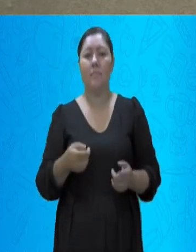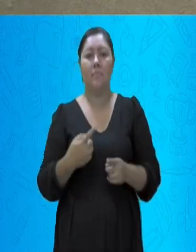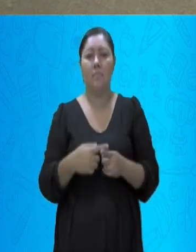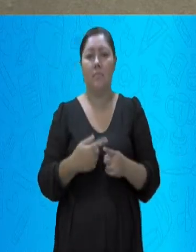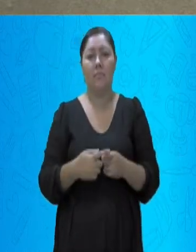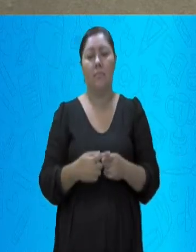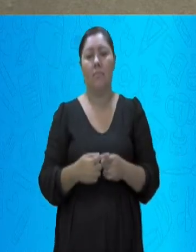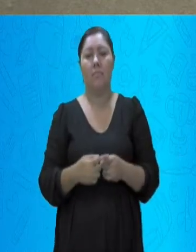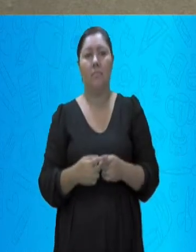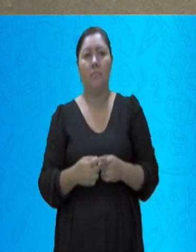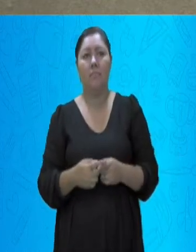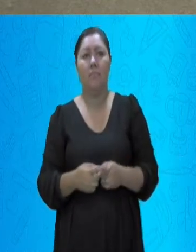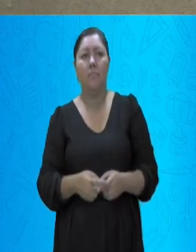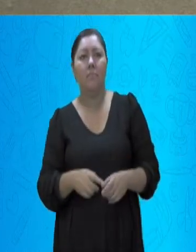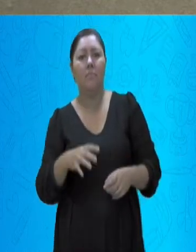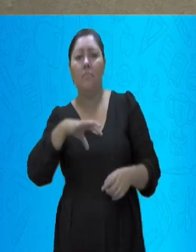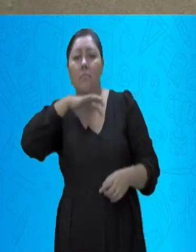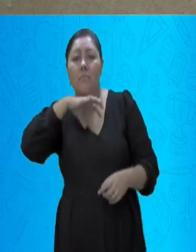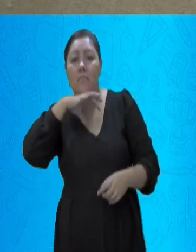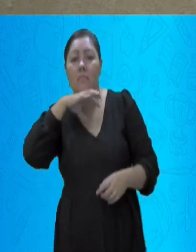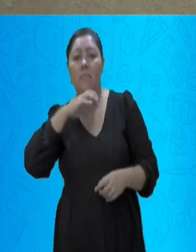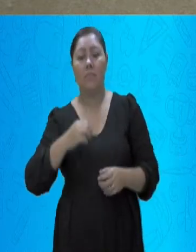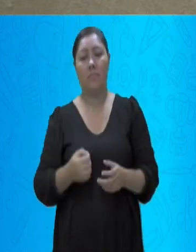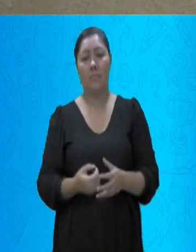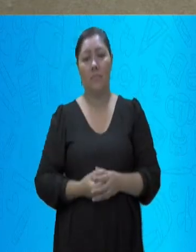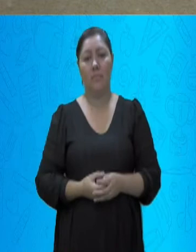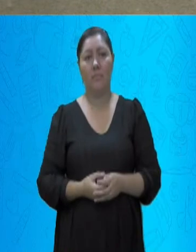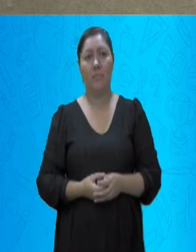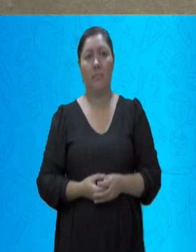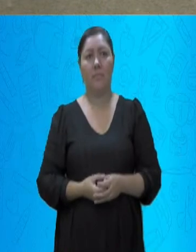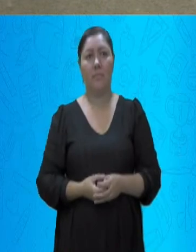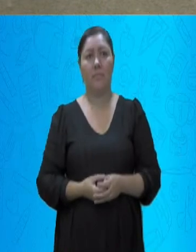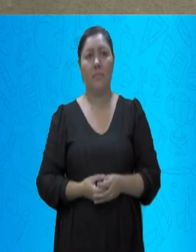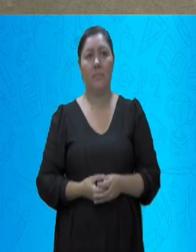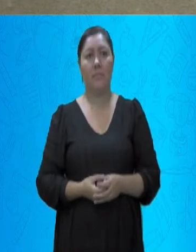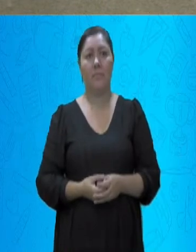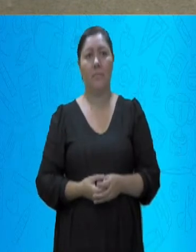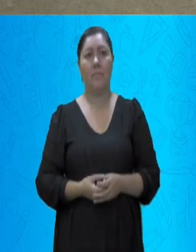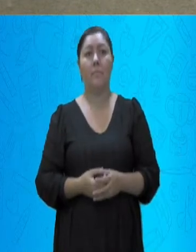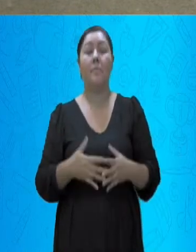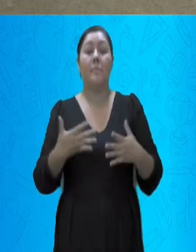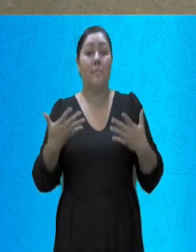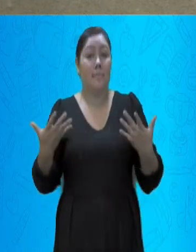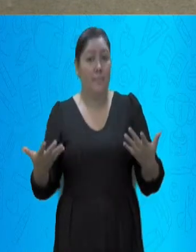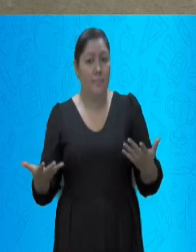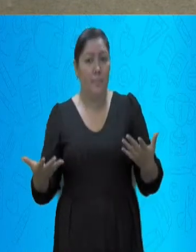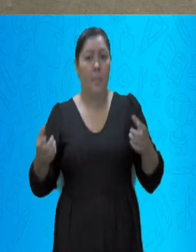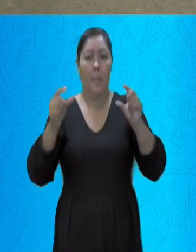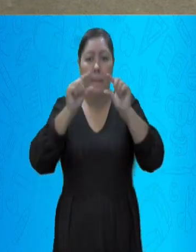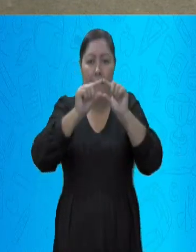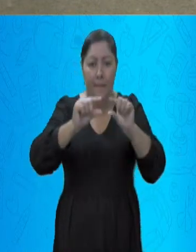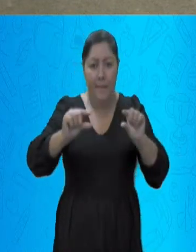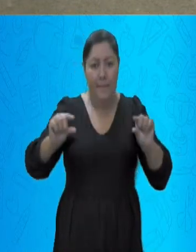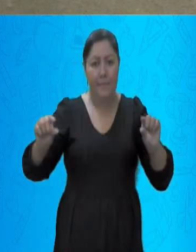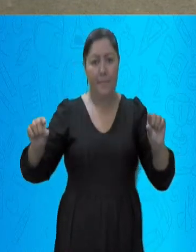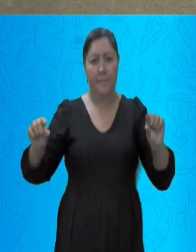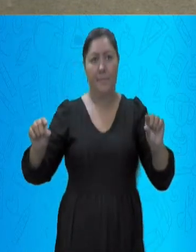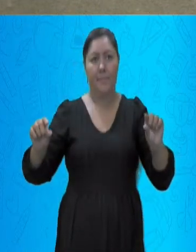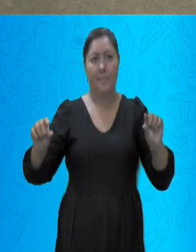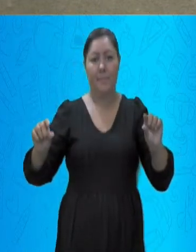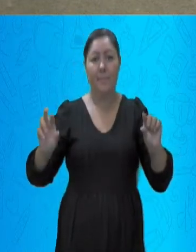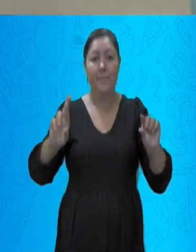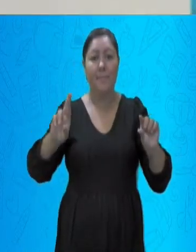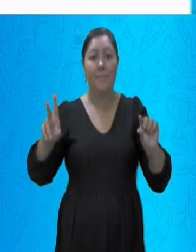animal, eu não queria identificar em específico. Aí eu peguei, coloquei aqui uma frase, a mesma frase, já com